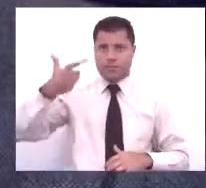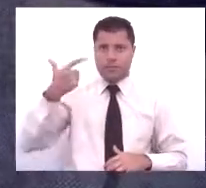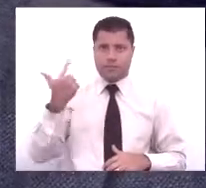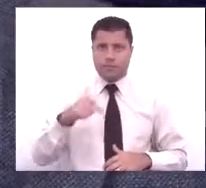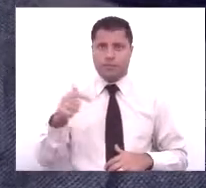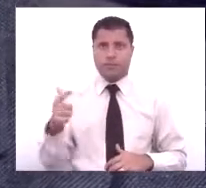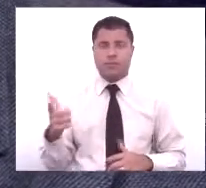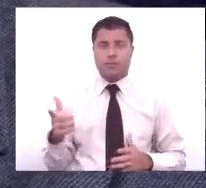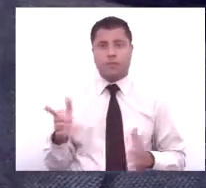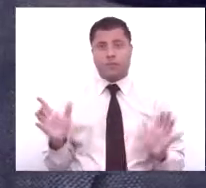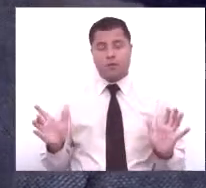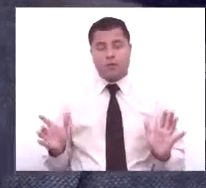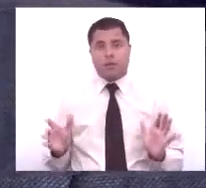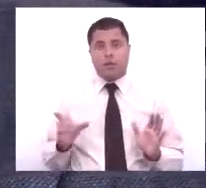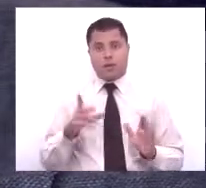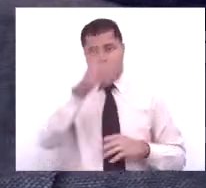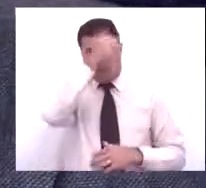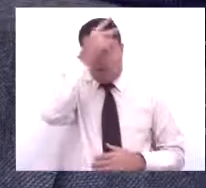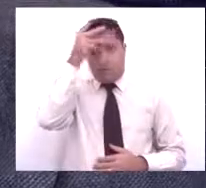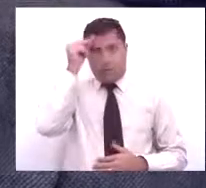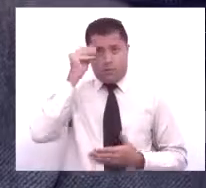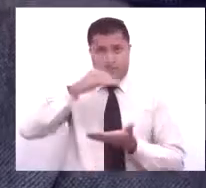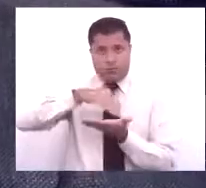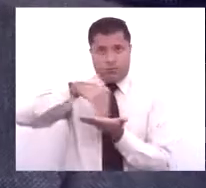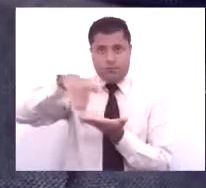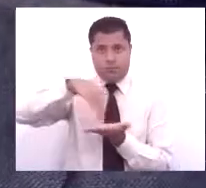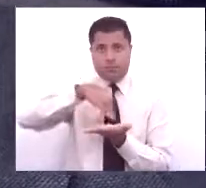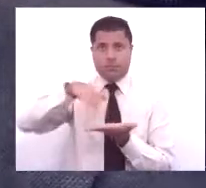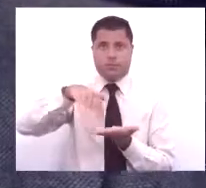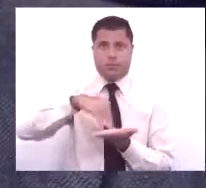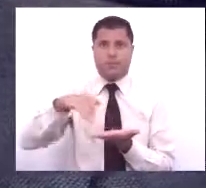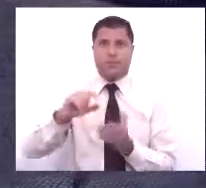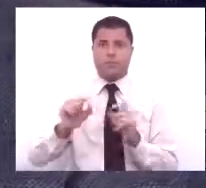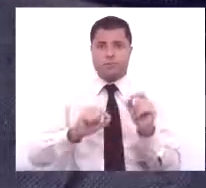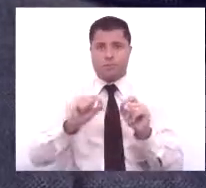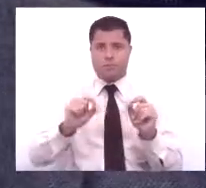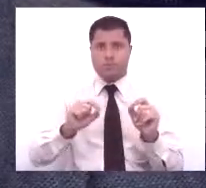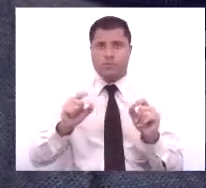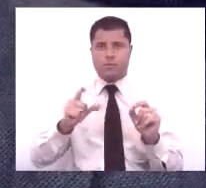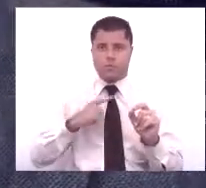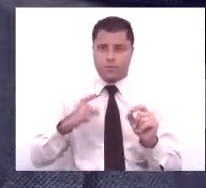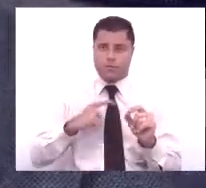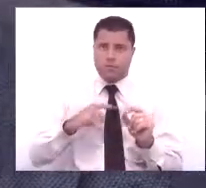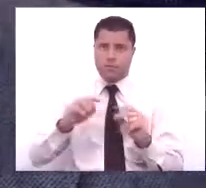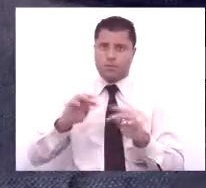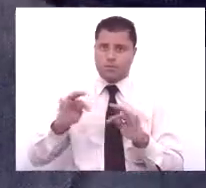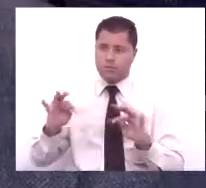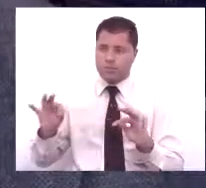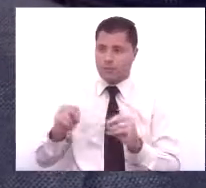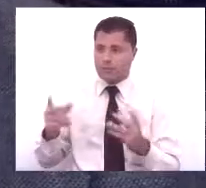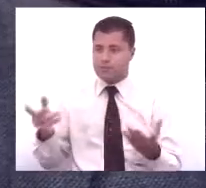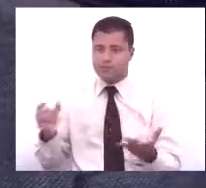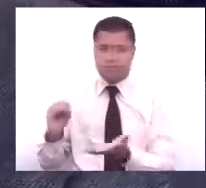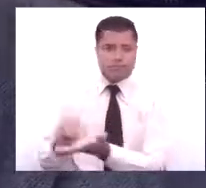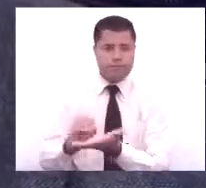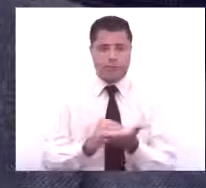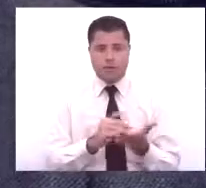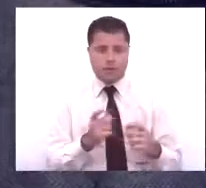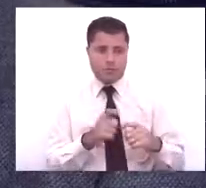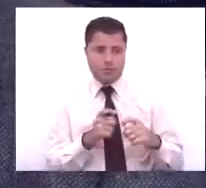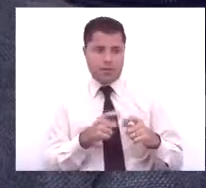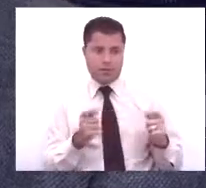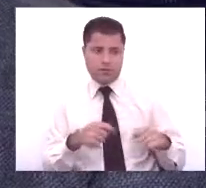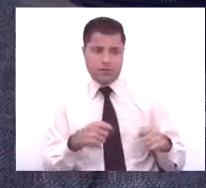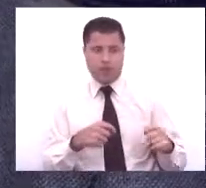que a justificativa da prefeitura, da secretaria, é que com liminares eles acabavam pedindo, falavam, tem médico presente, então a liminar